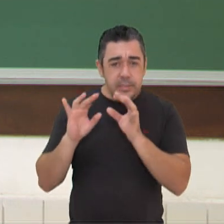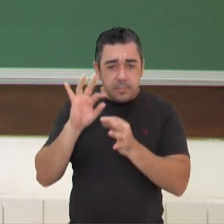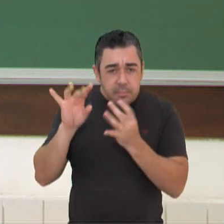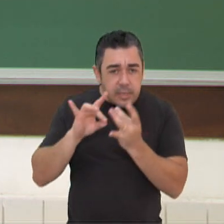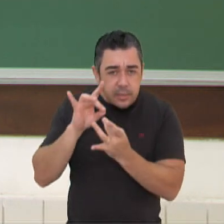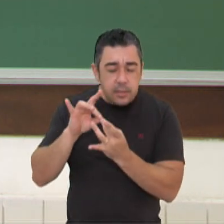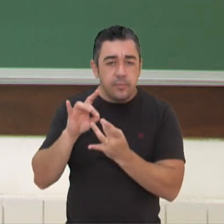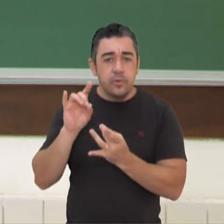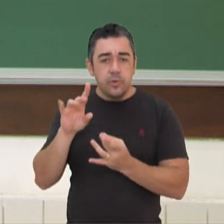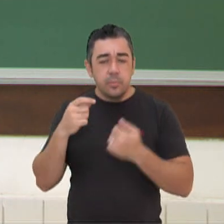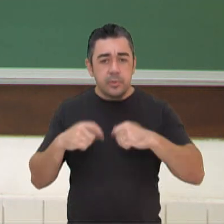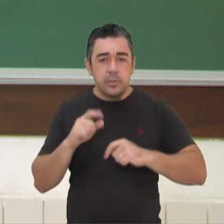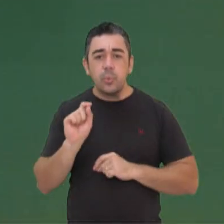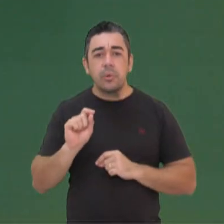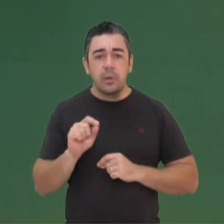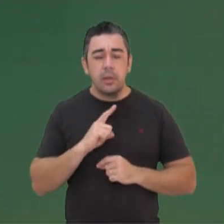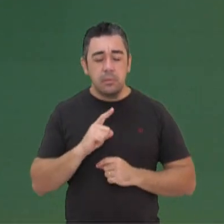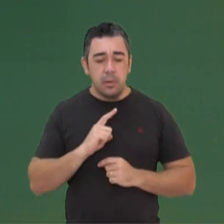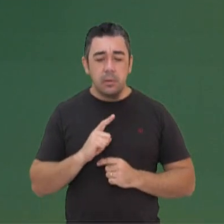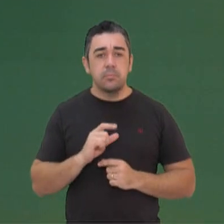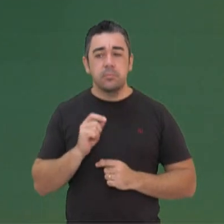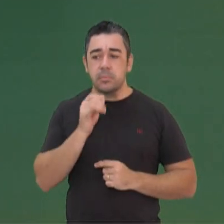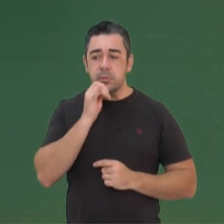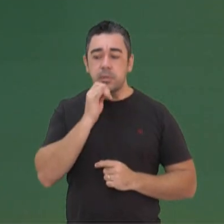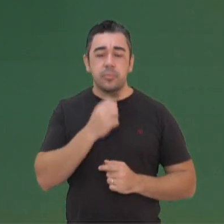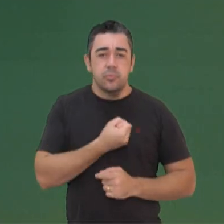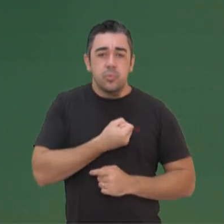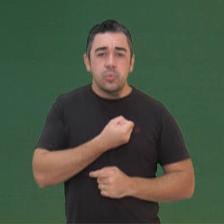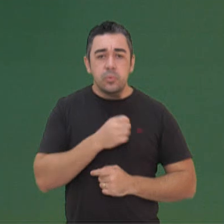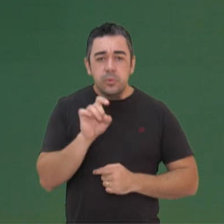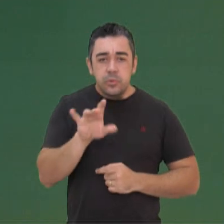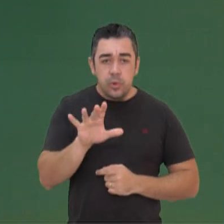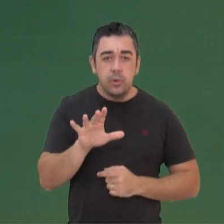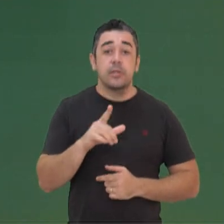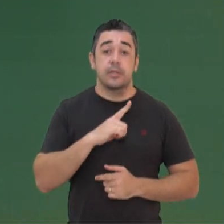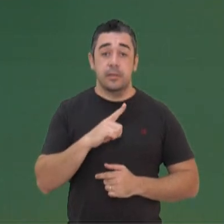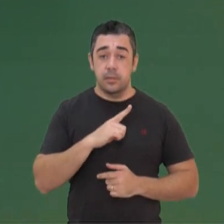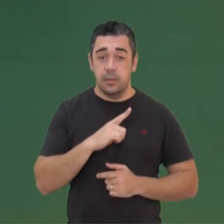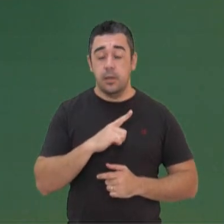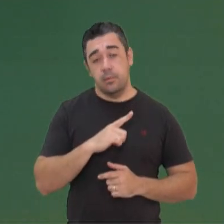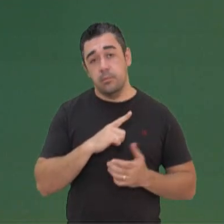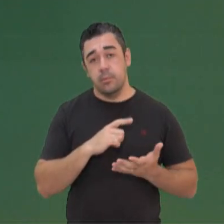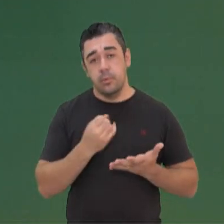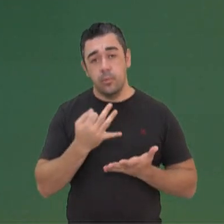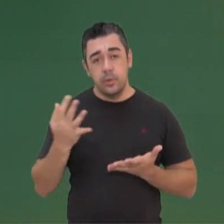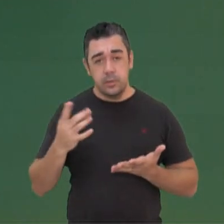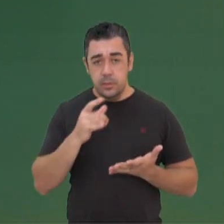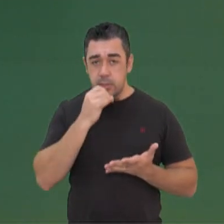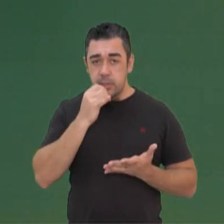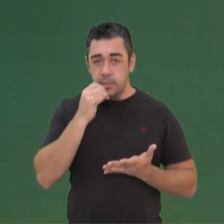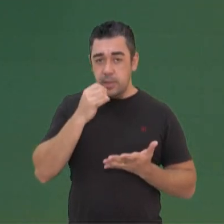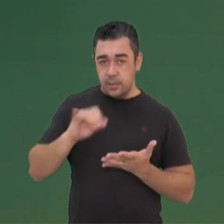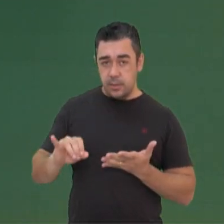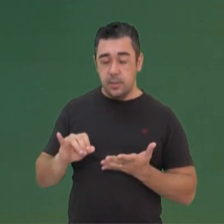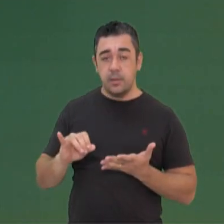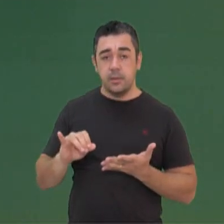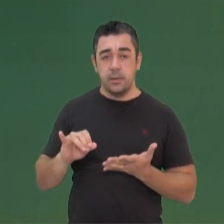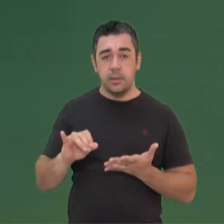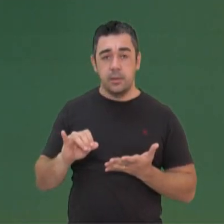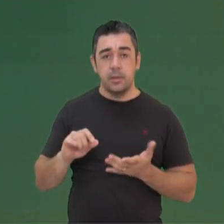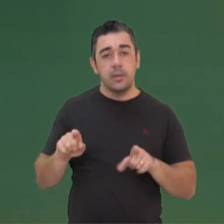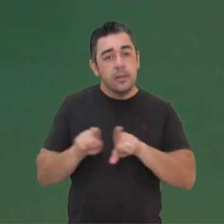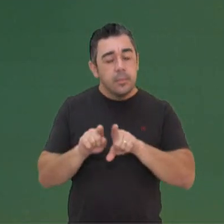precisam apenas de uma unidade. Dentre essas grandezas físicas, nós temos, além do potencial elétrico e a energia potencial elétrica que